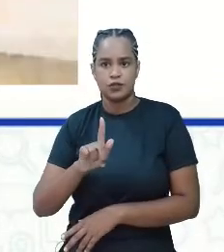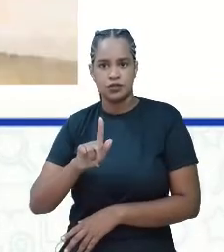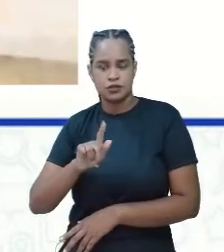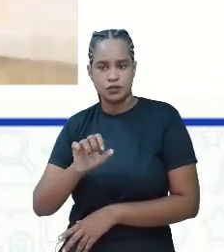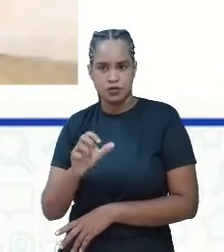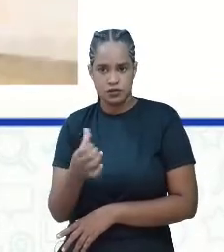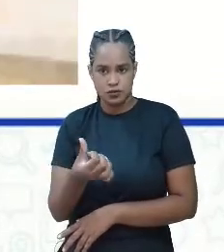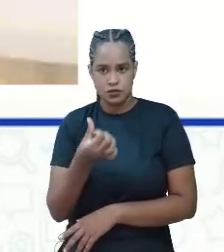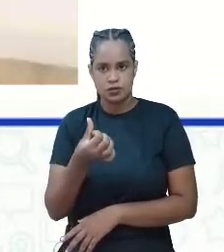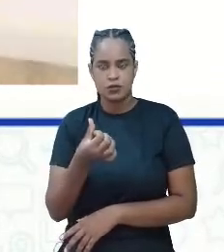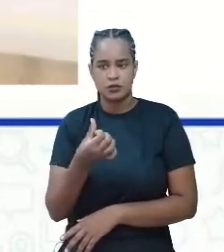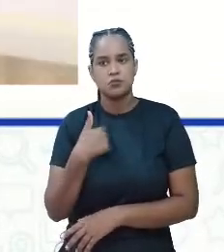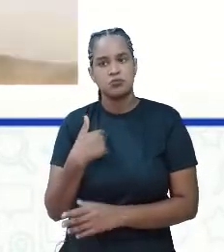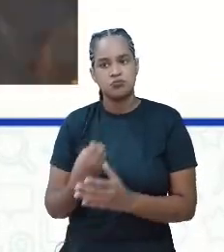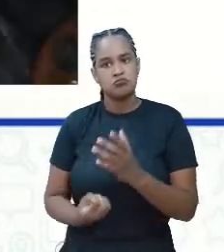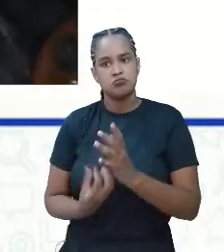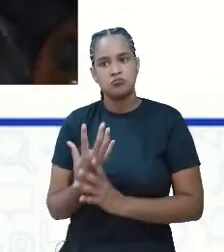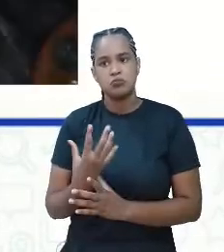alumínio.